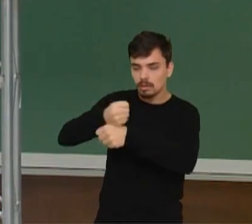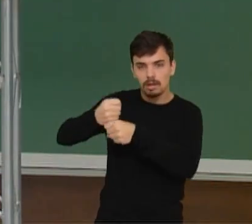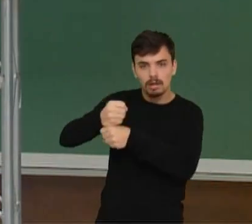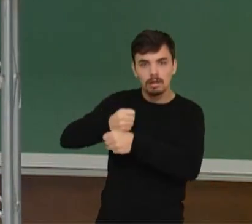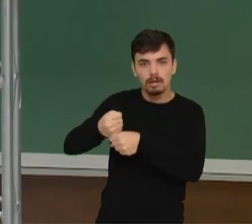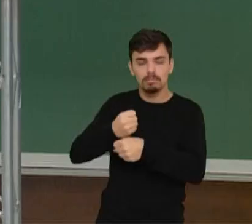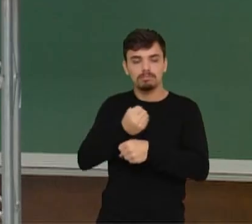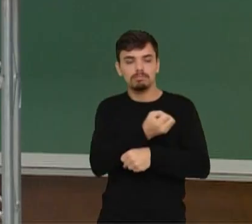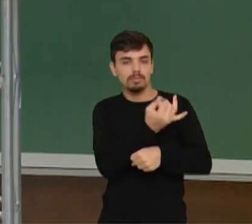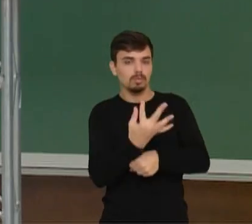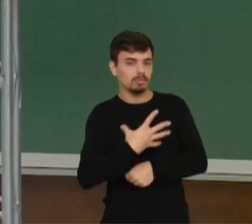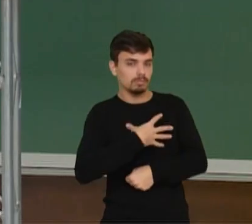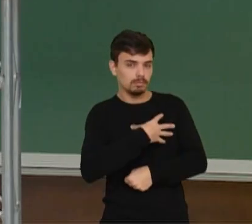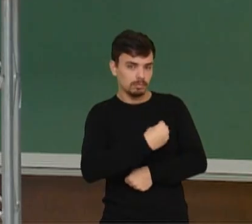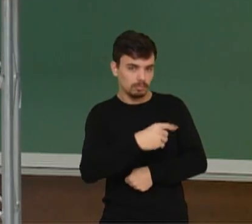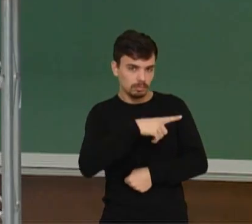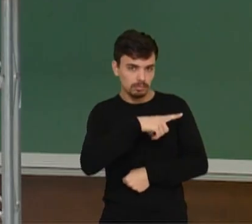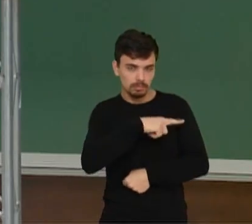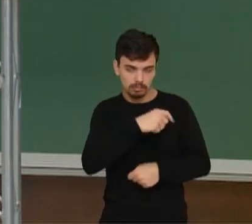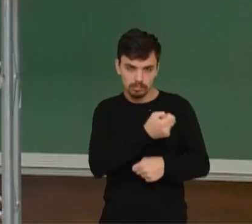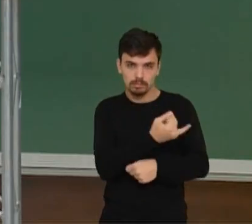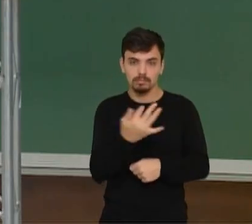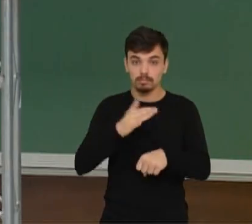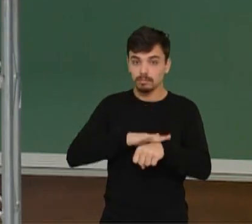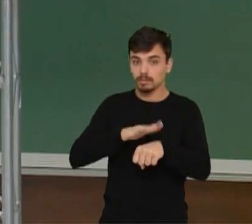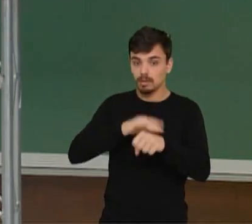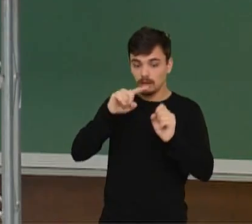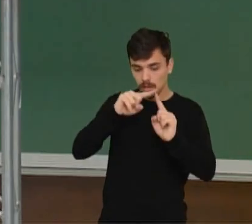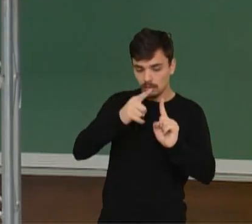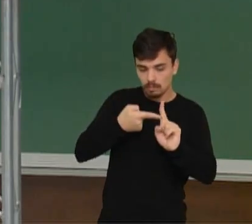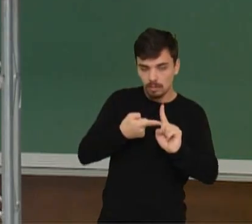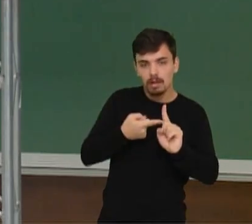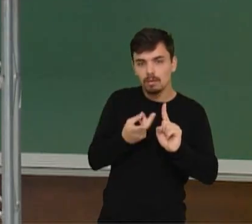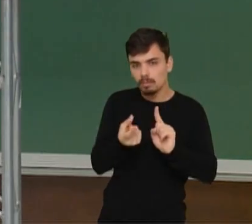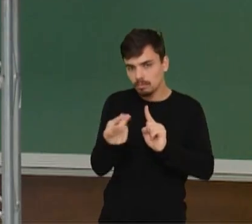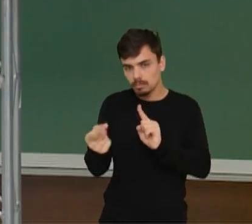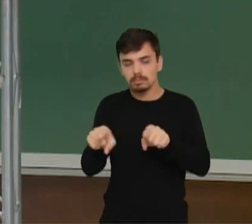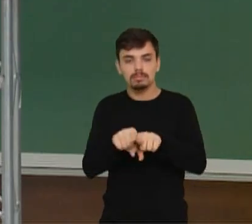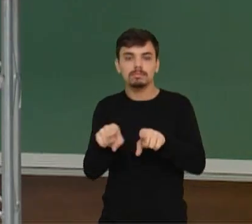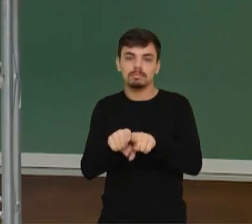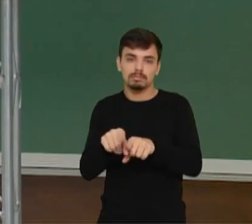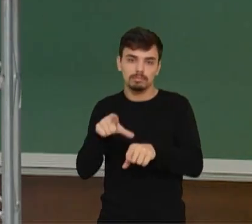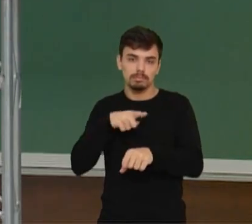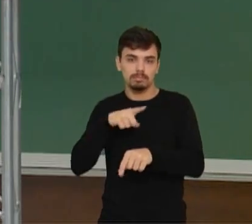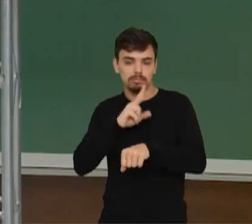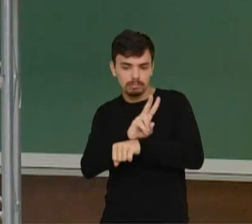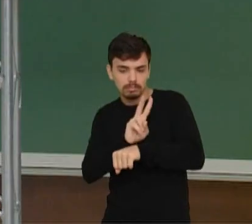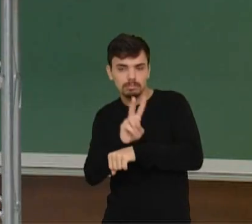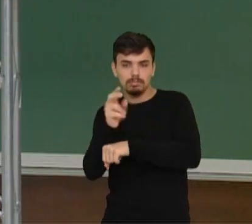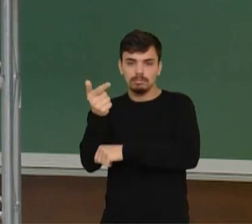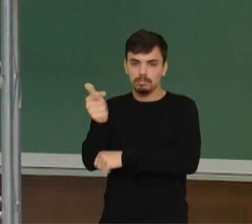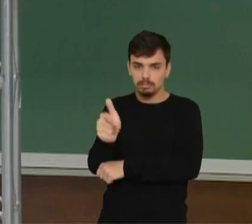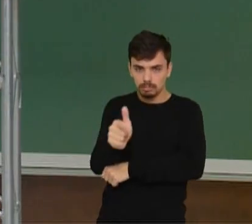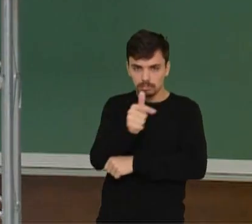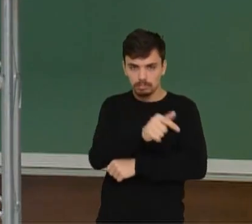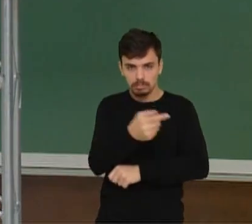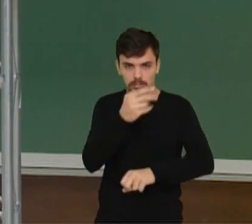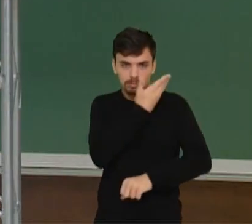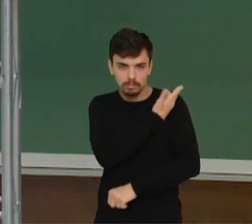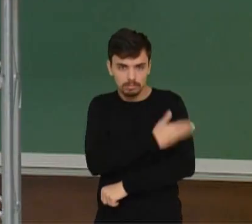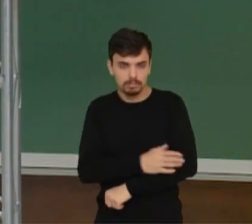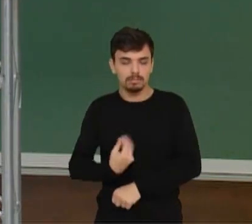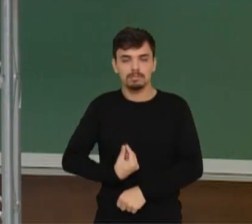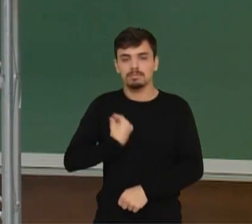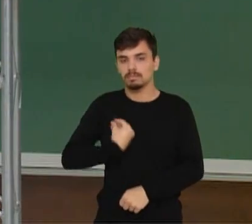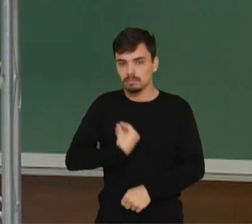quantos filhotes ele tem, quanto tempo demora a gestação, cuidado com a prole, se tem, se não tem, como que é, os hábitos de